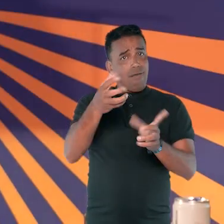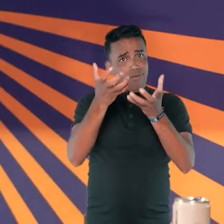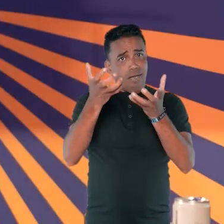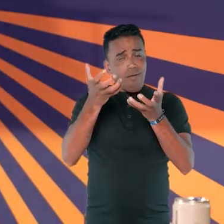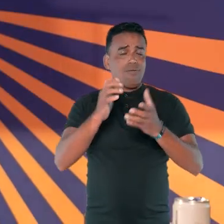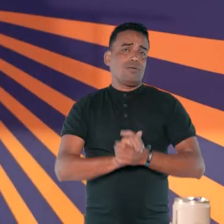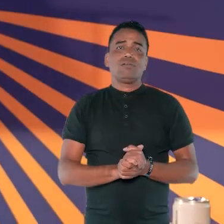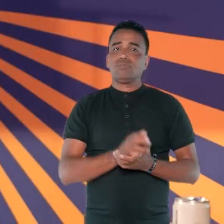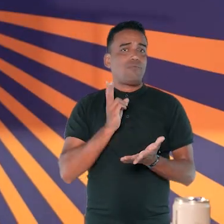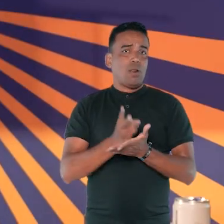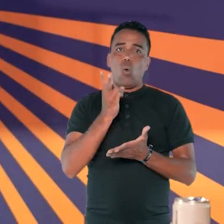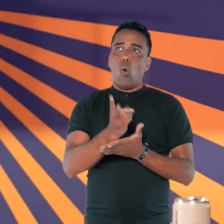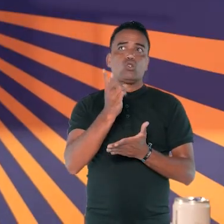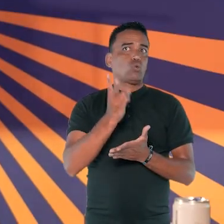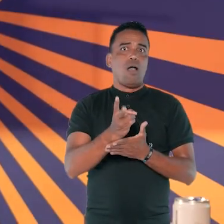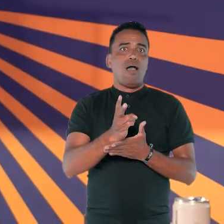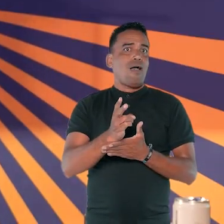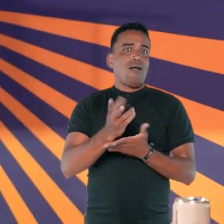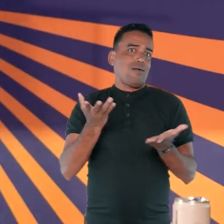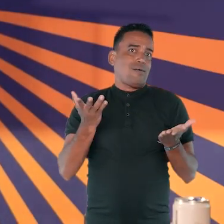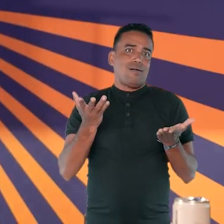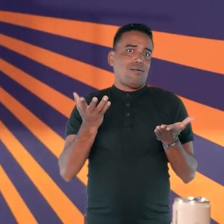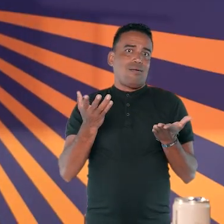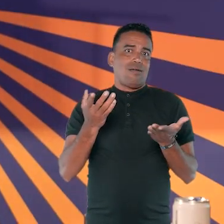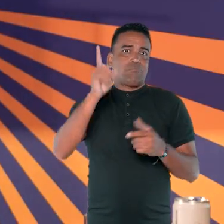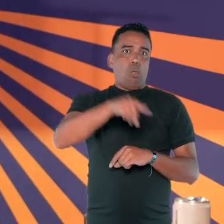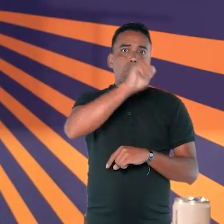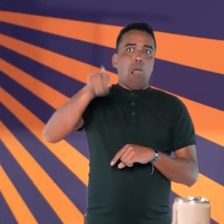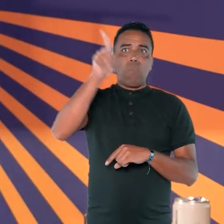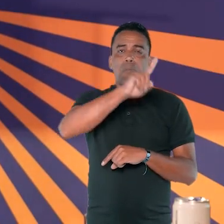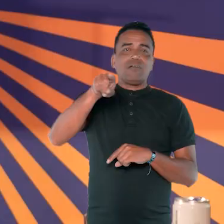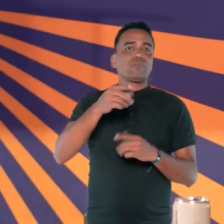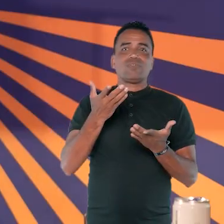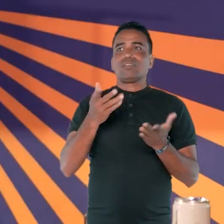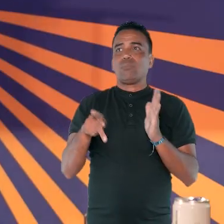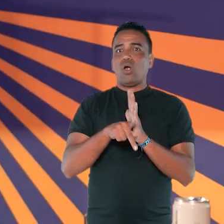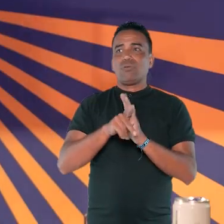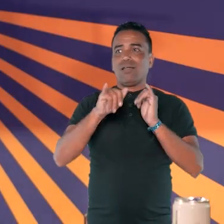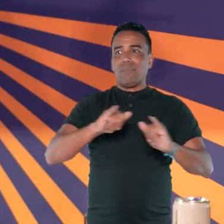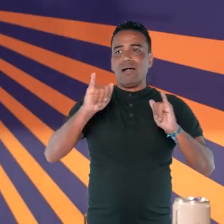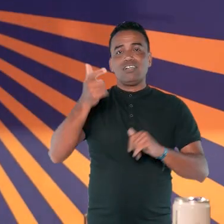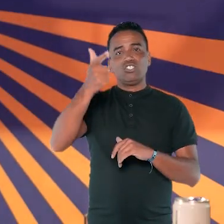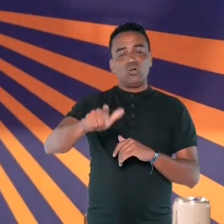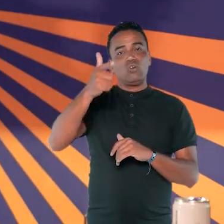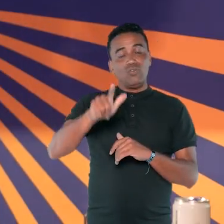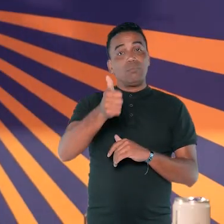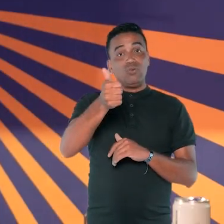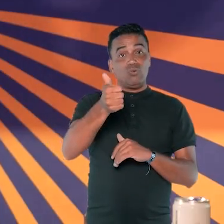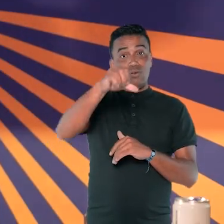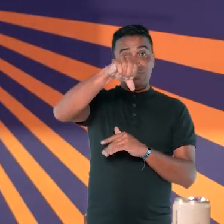Não dava para continuar. Quer dizer, o slogan que vem, e era só um mote de campanha repetido no Brasil, em